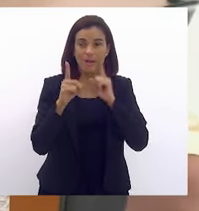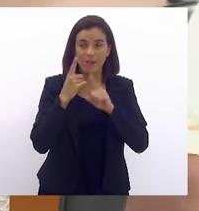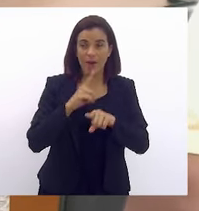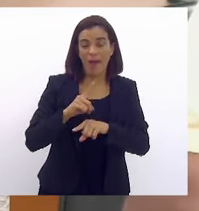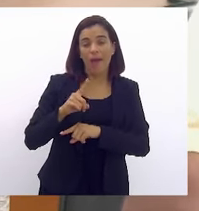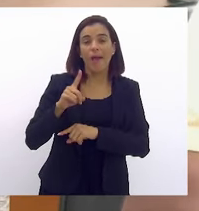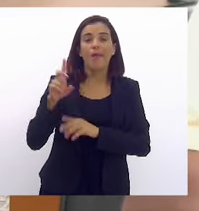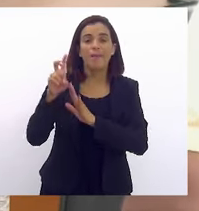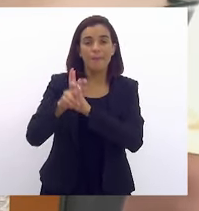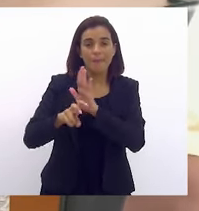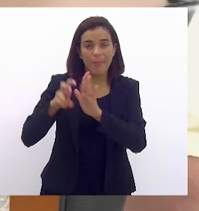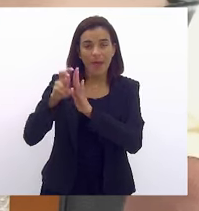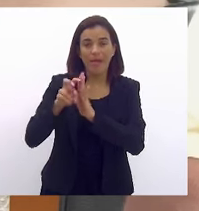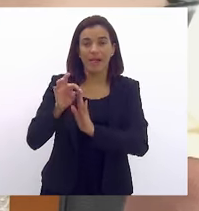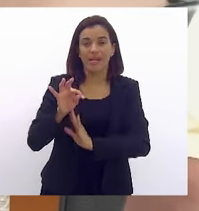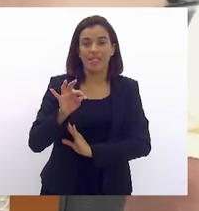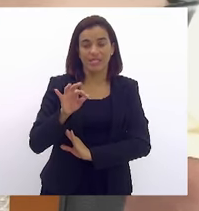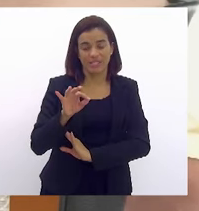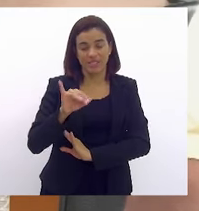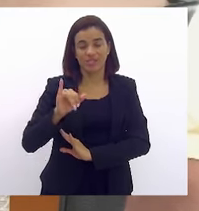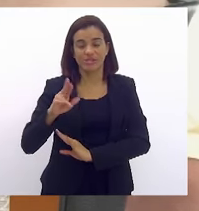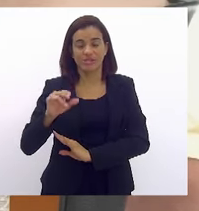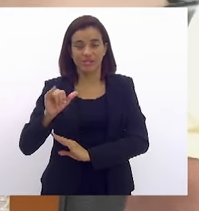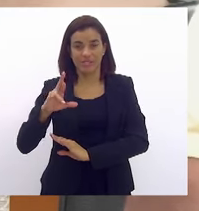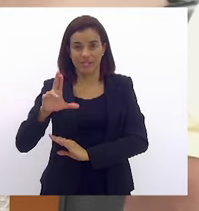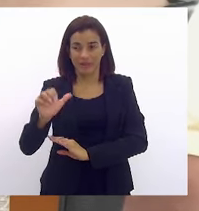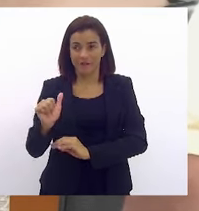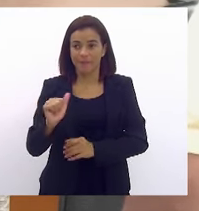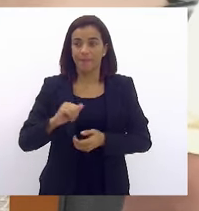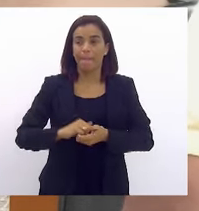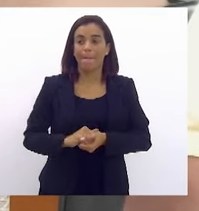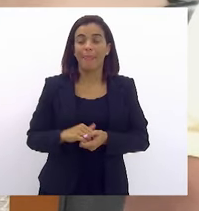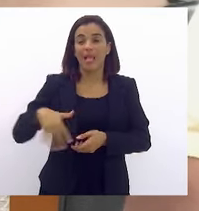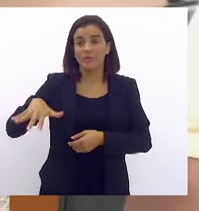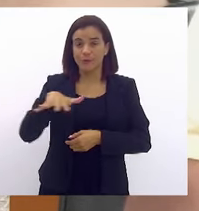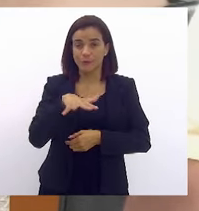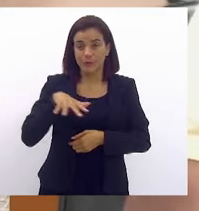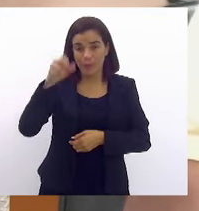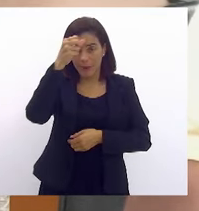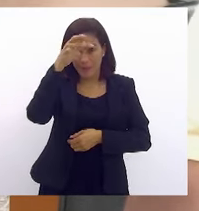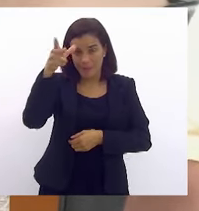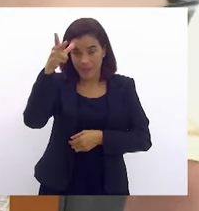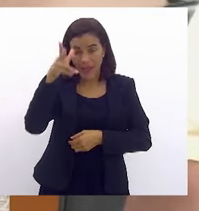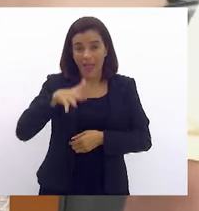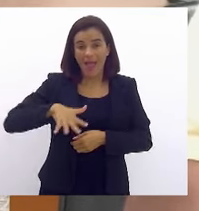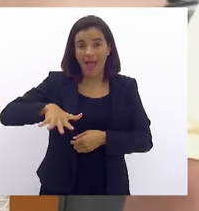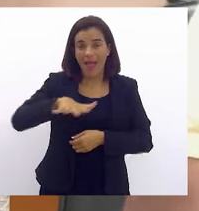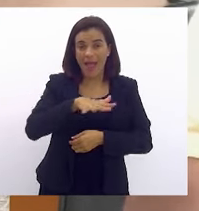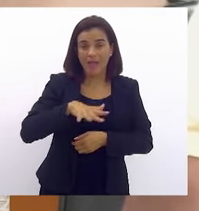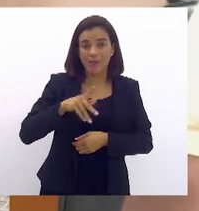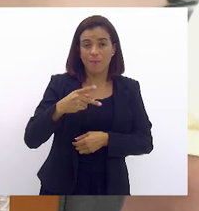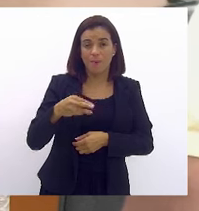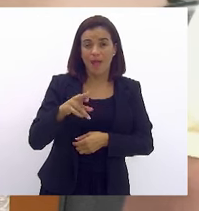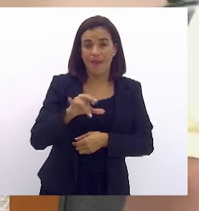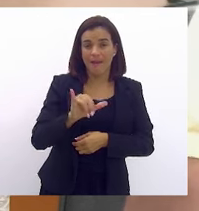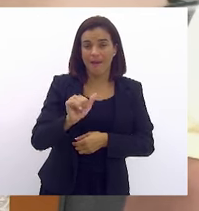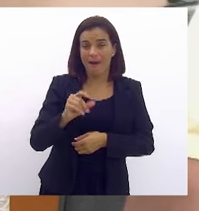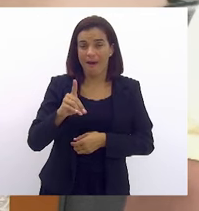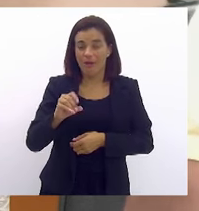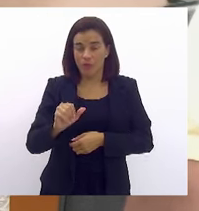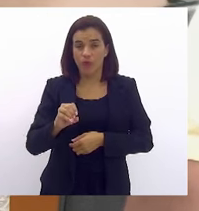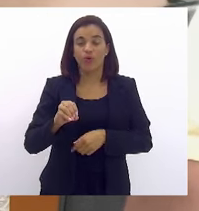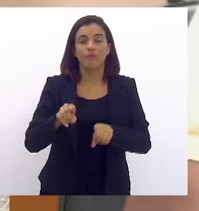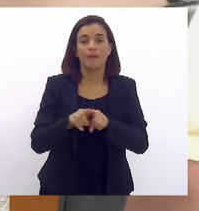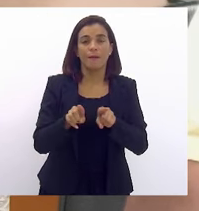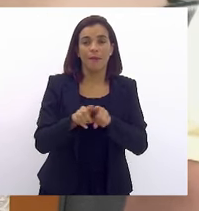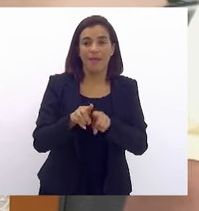sou gestor, mas também as unidades municipais, a Área dos Praiados, a APA das Serras de Maricá, a Revis de Maricá,